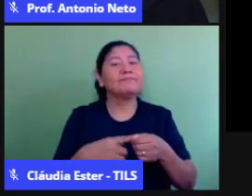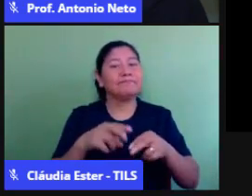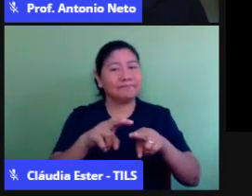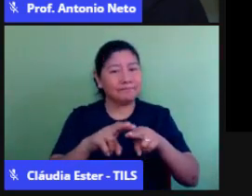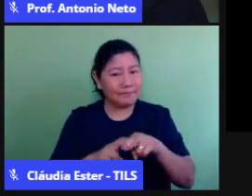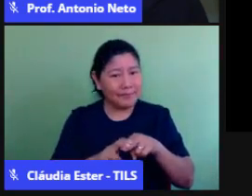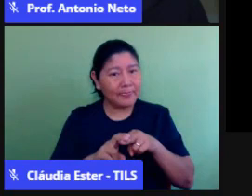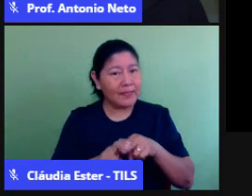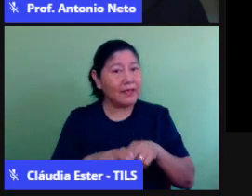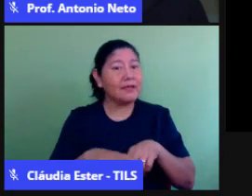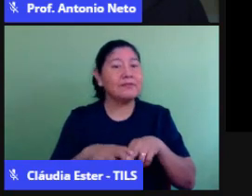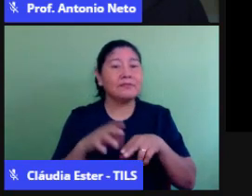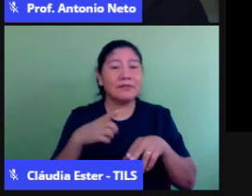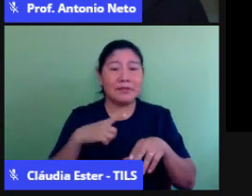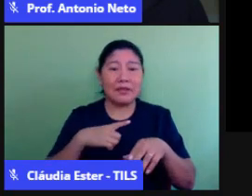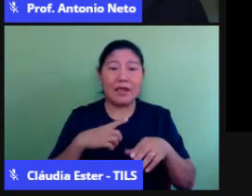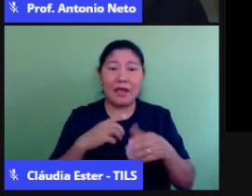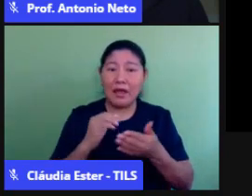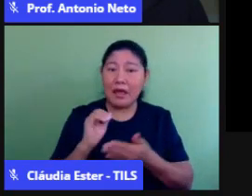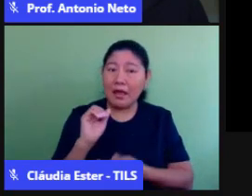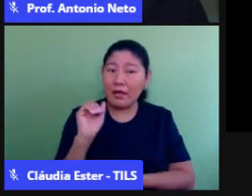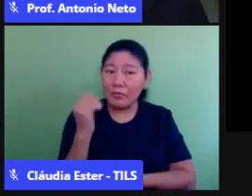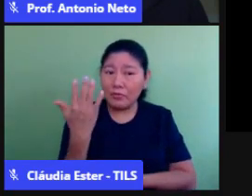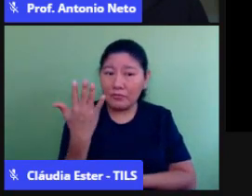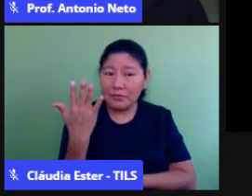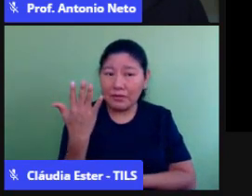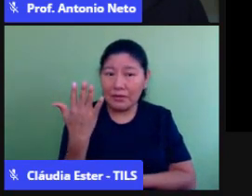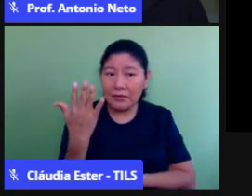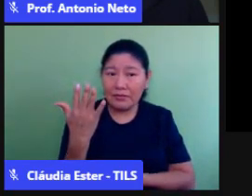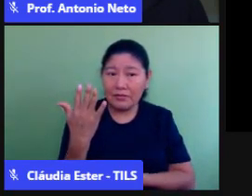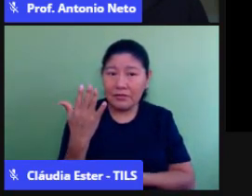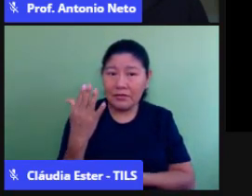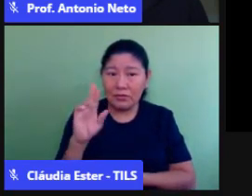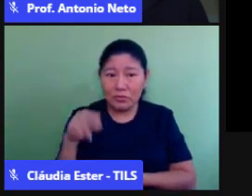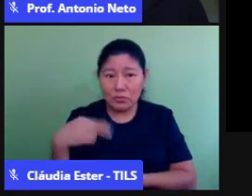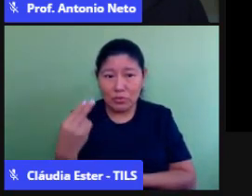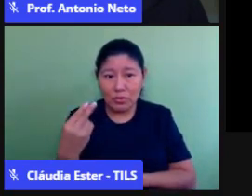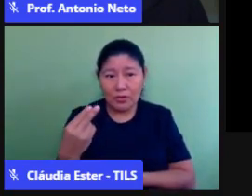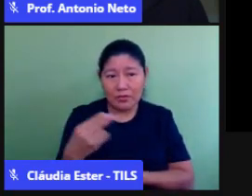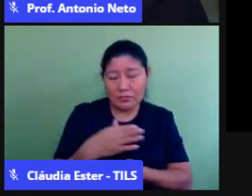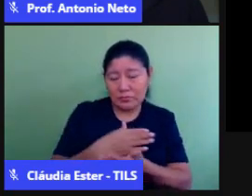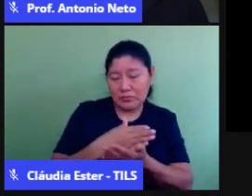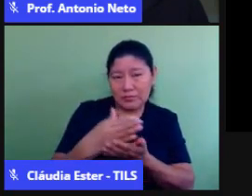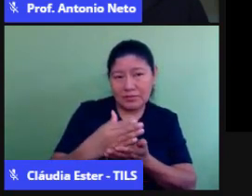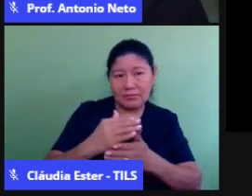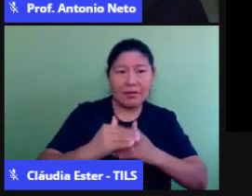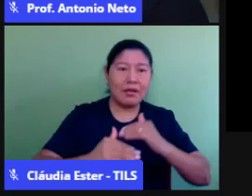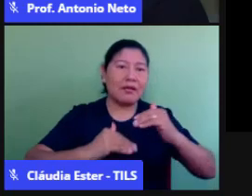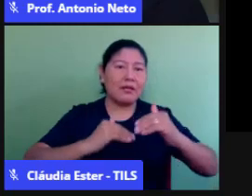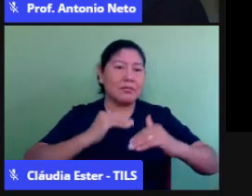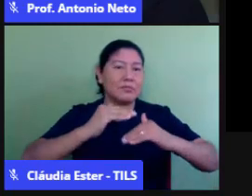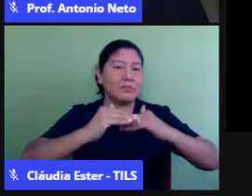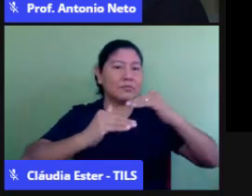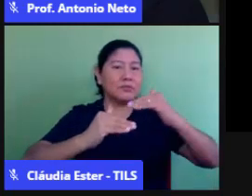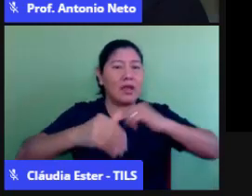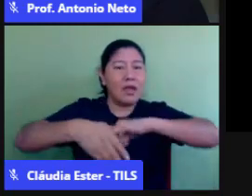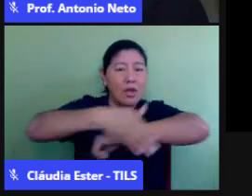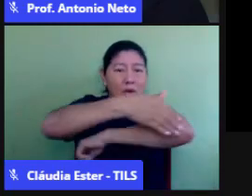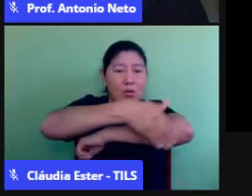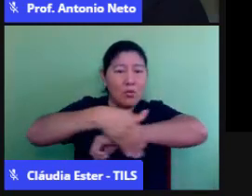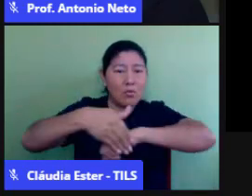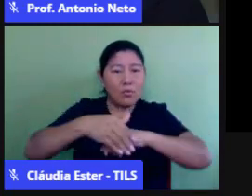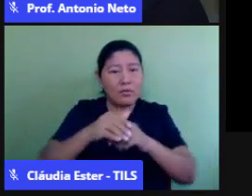aí, nós ganhamos o nosso traçado, né, de ruas largas, né, foi organizada o